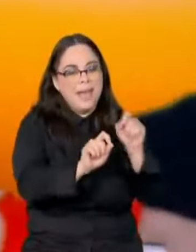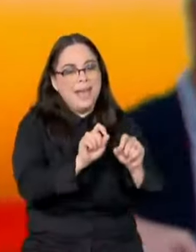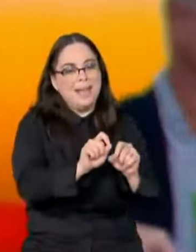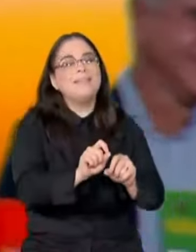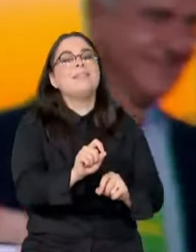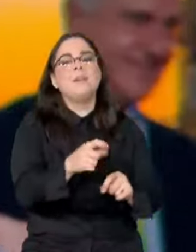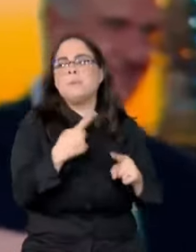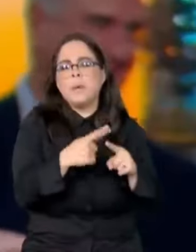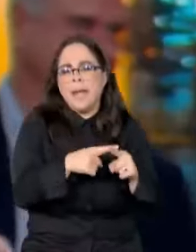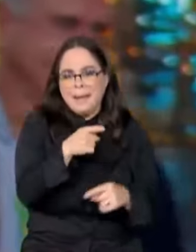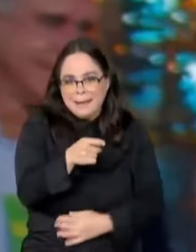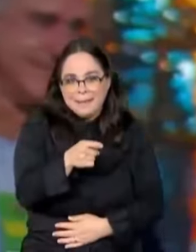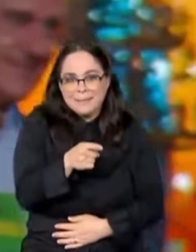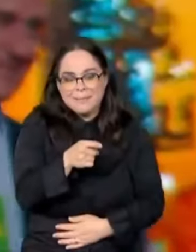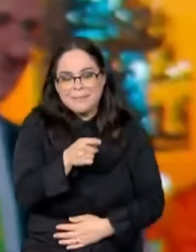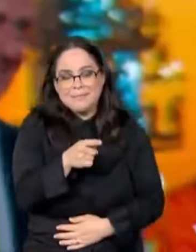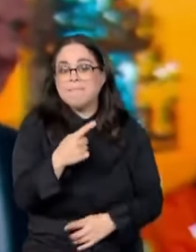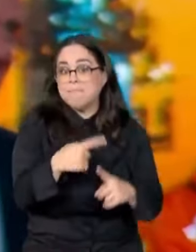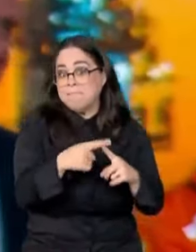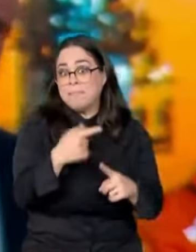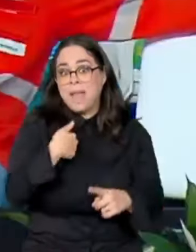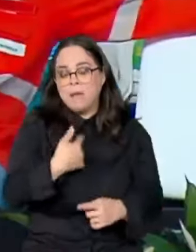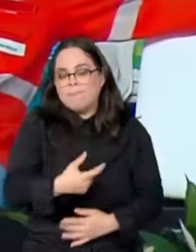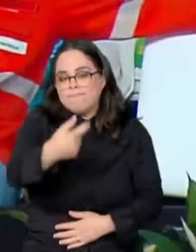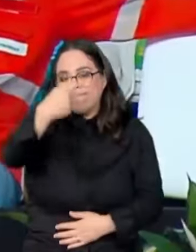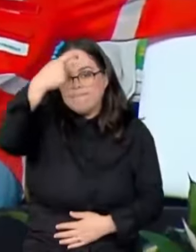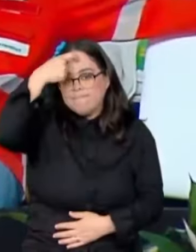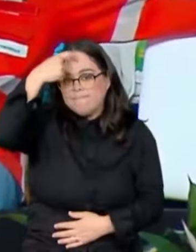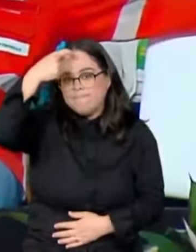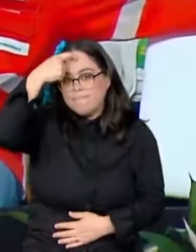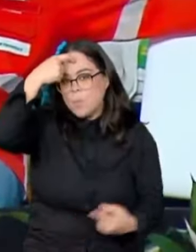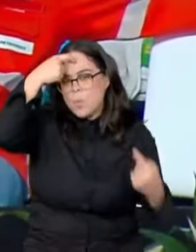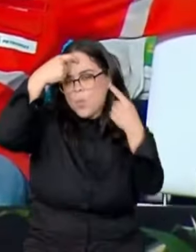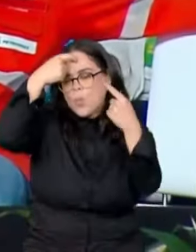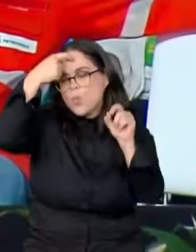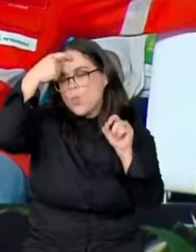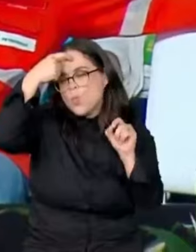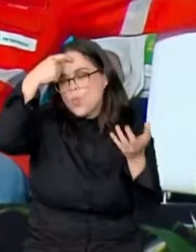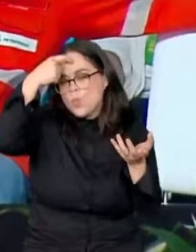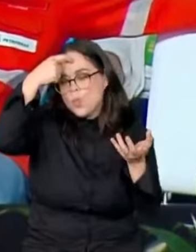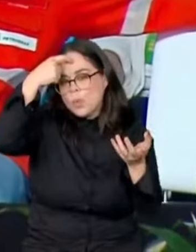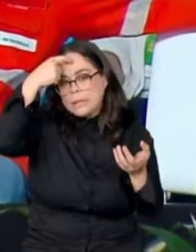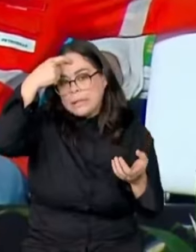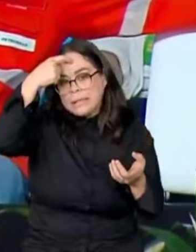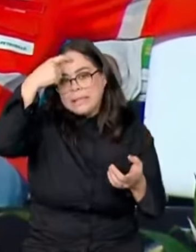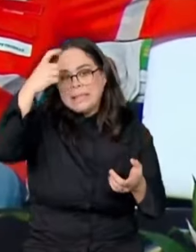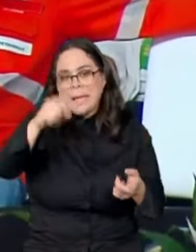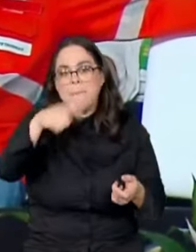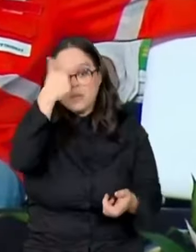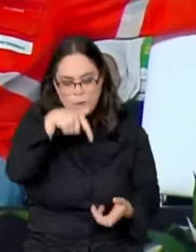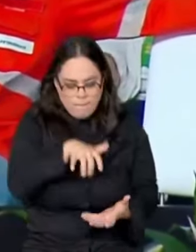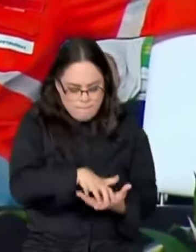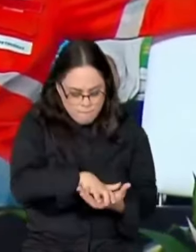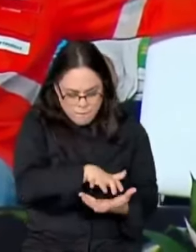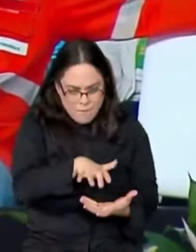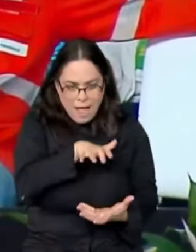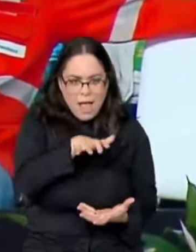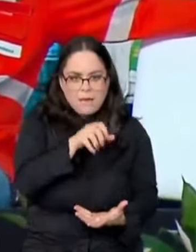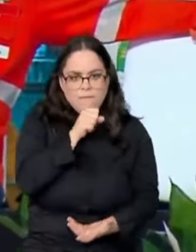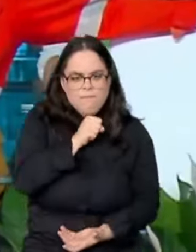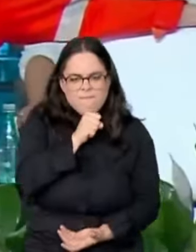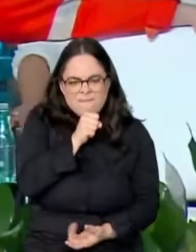tenho isso? Porque eu adquiri a consciência de que só envelhece as